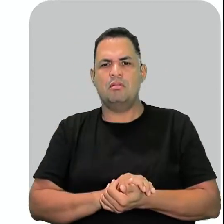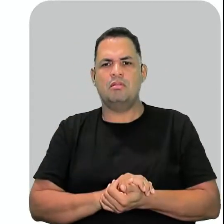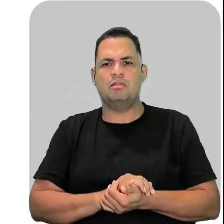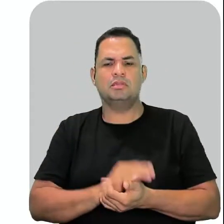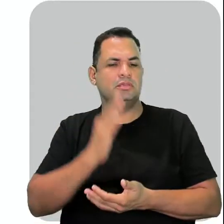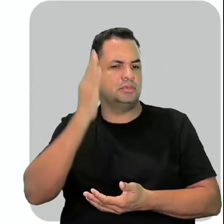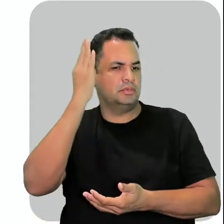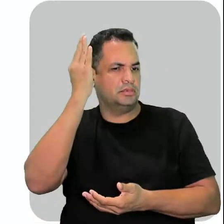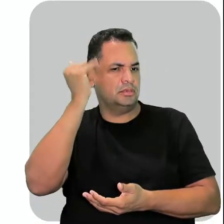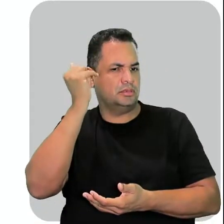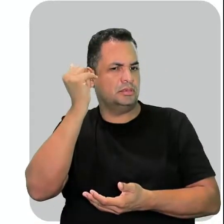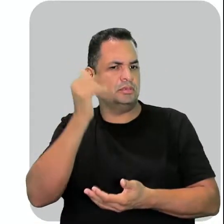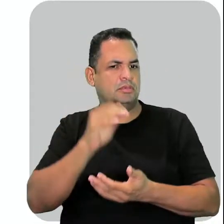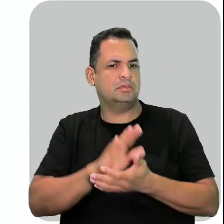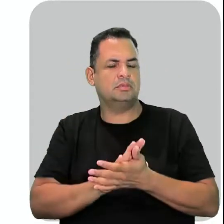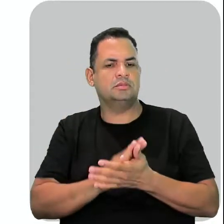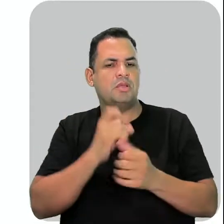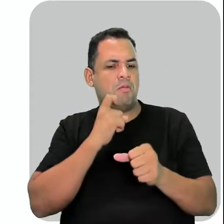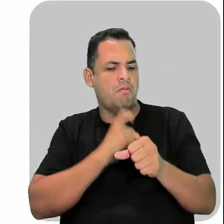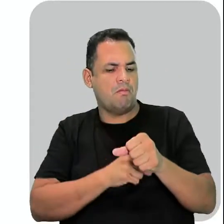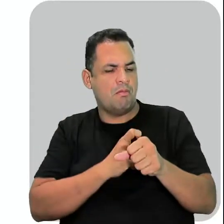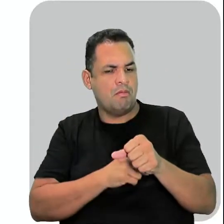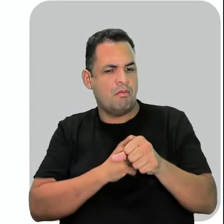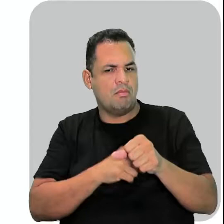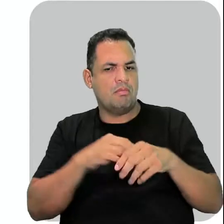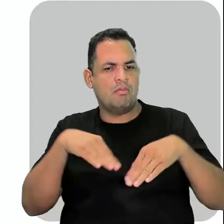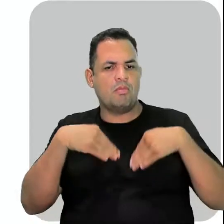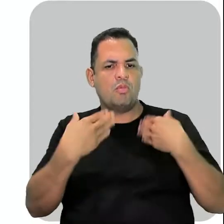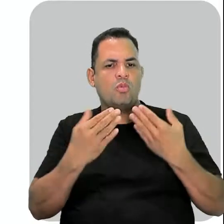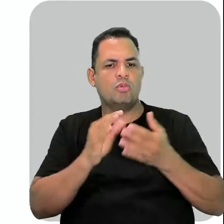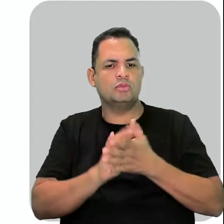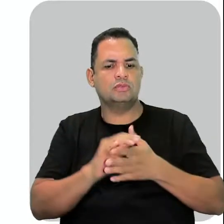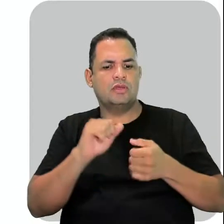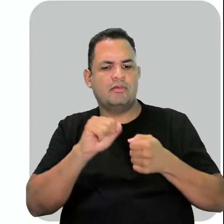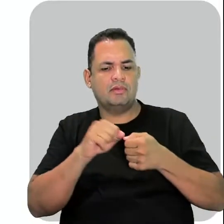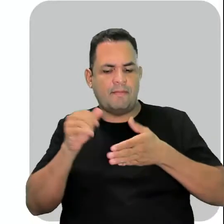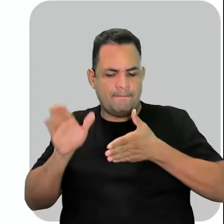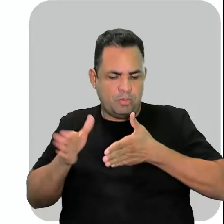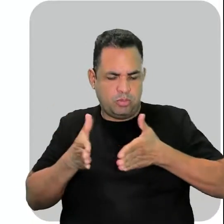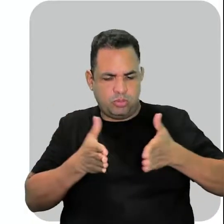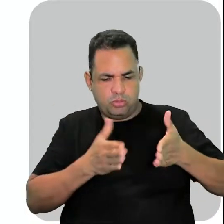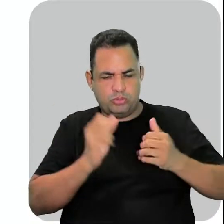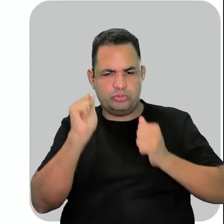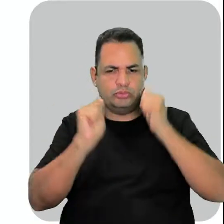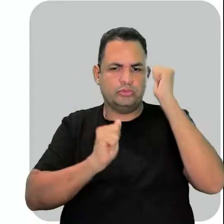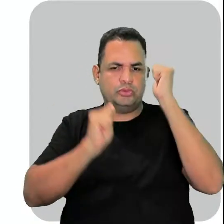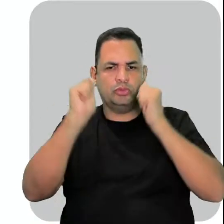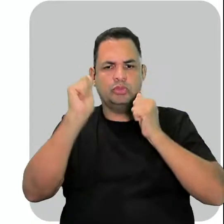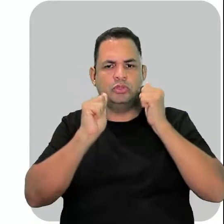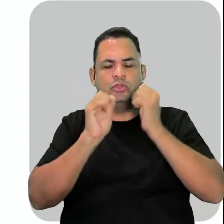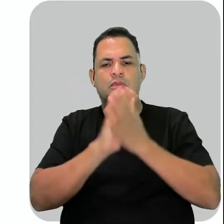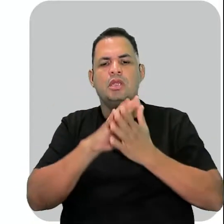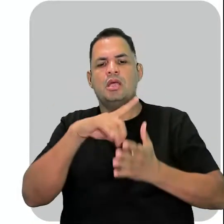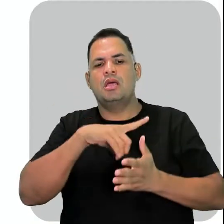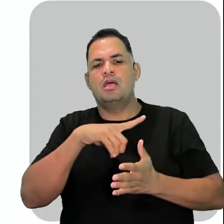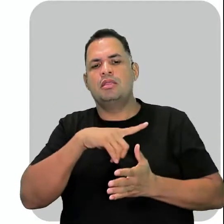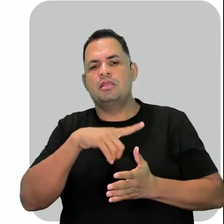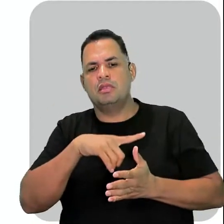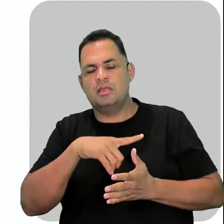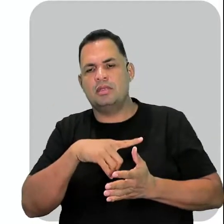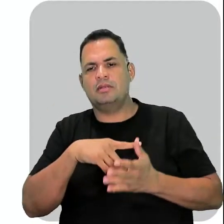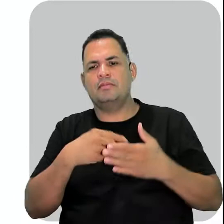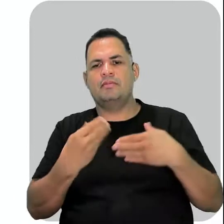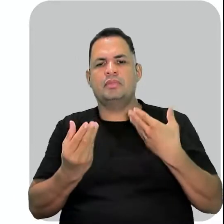gente sabe que os plásticos eles são sólidos, mas durante a fabricação, para ele assumir a forma que a gente